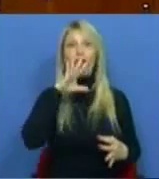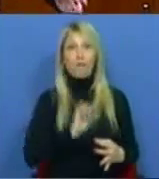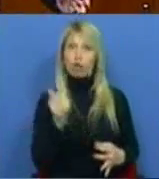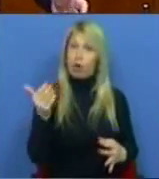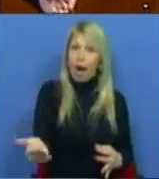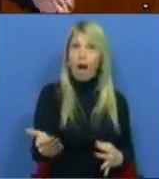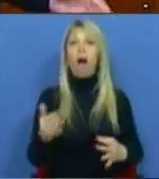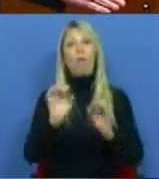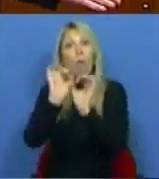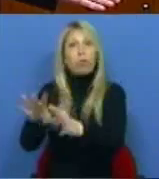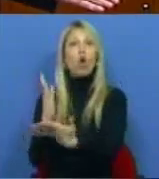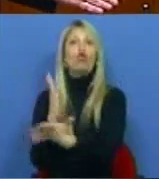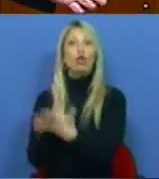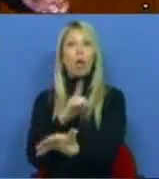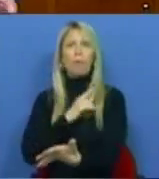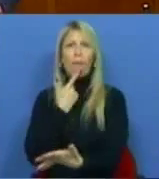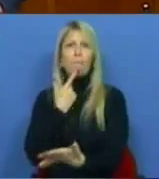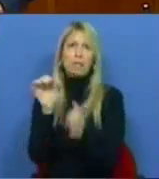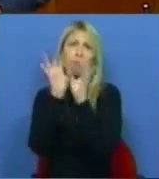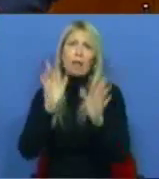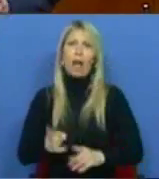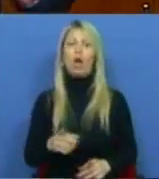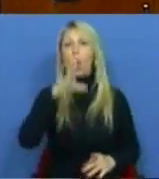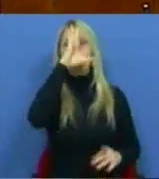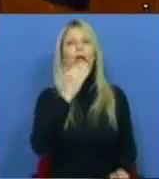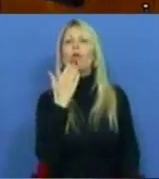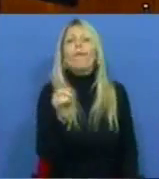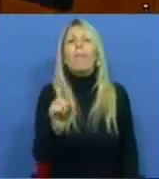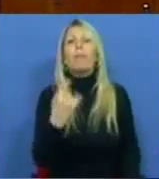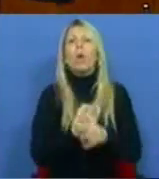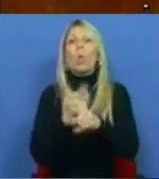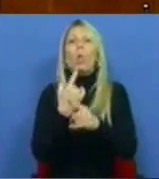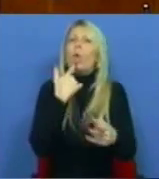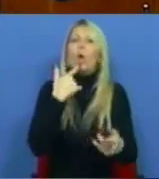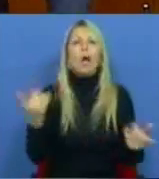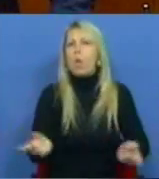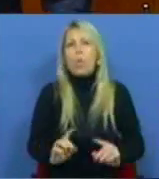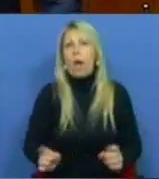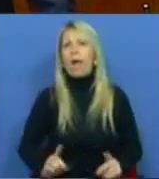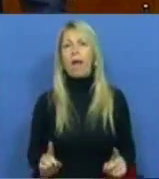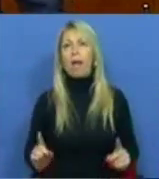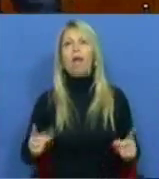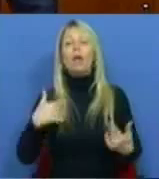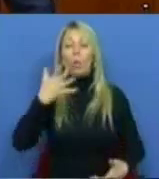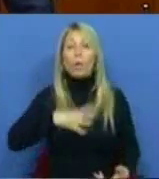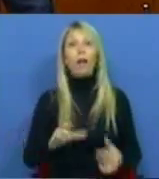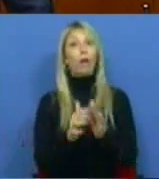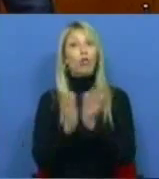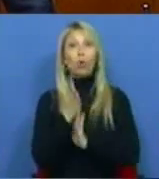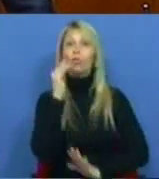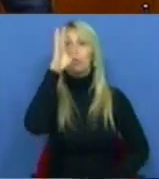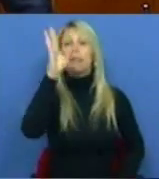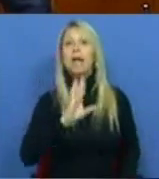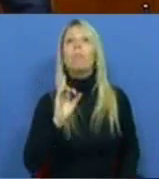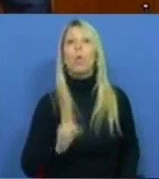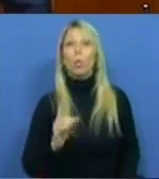filhos nas privadas perceberão isto. O Estado não está a pedir nada de mais. Eu quero que todos saibam o seguinte.